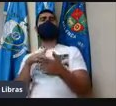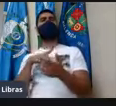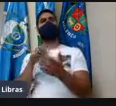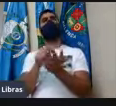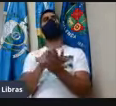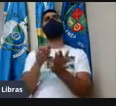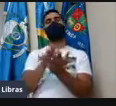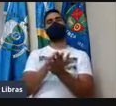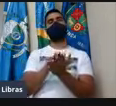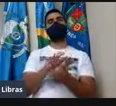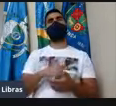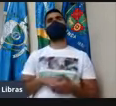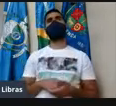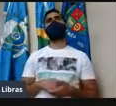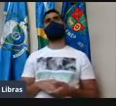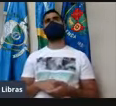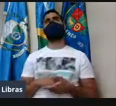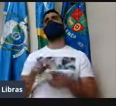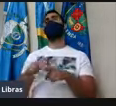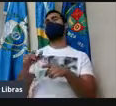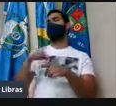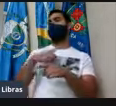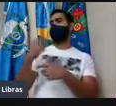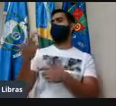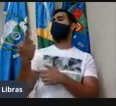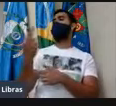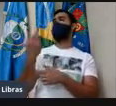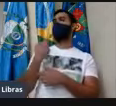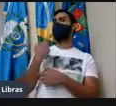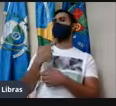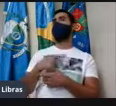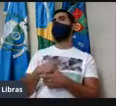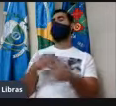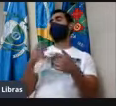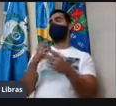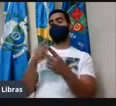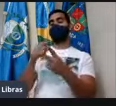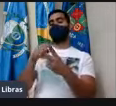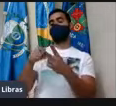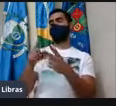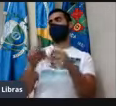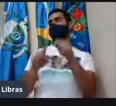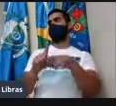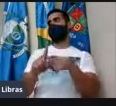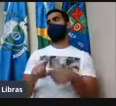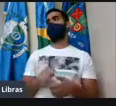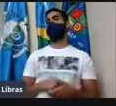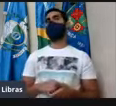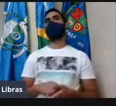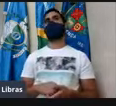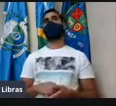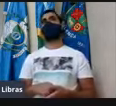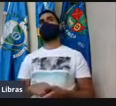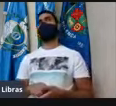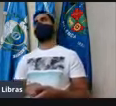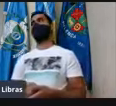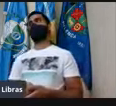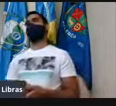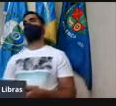inserir multa. Então ele ficou de me dar esse retorno, porque são só nesses 2 meses. Tá bom, obrigado,